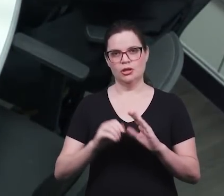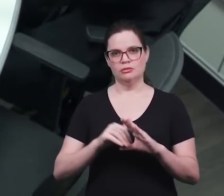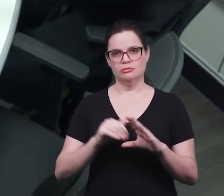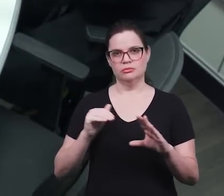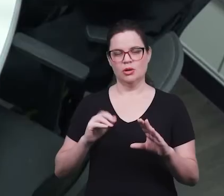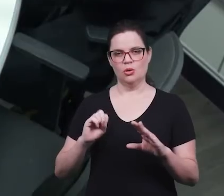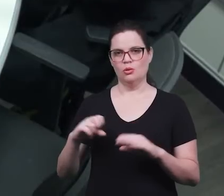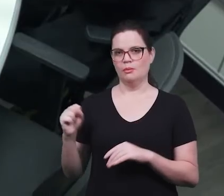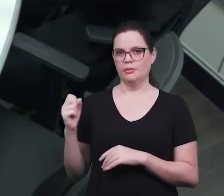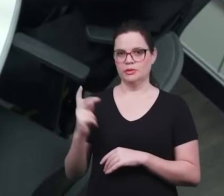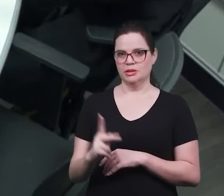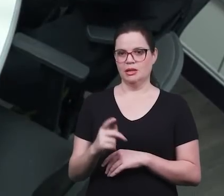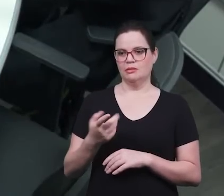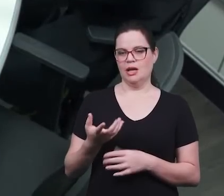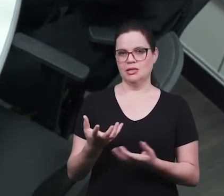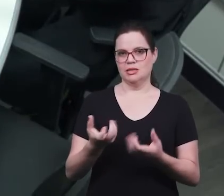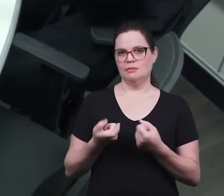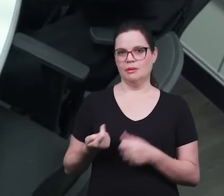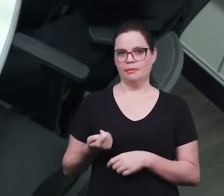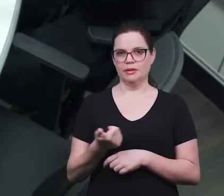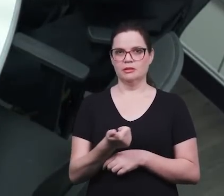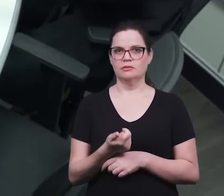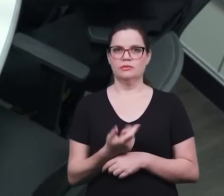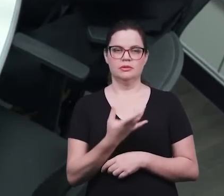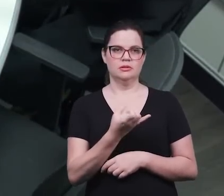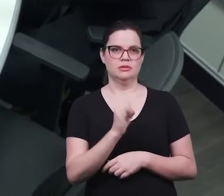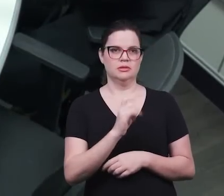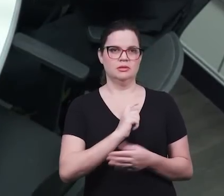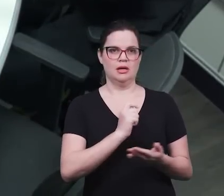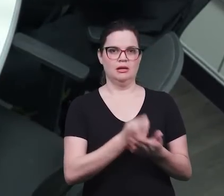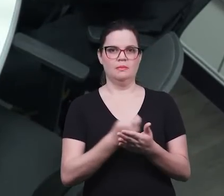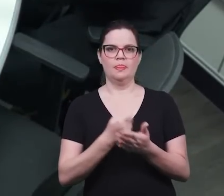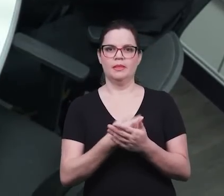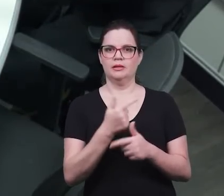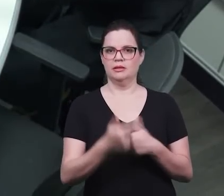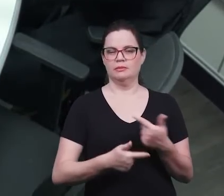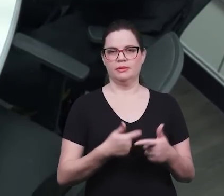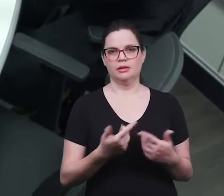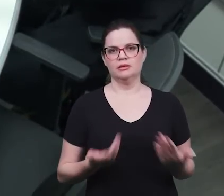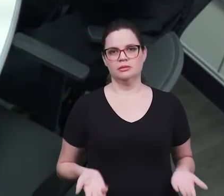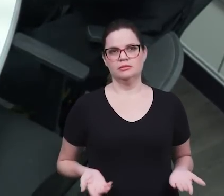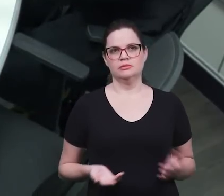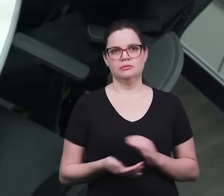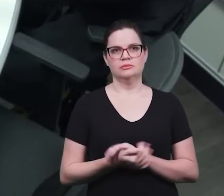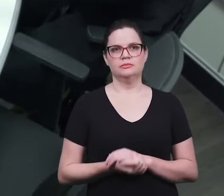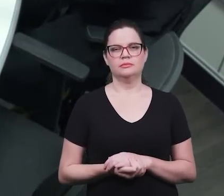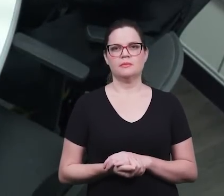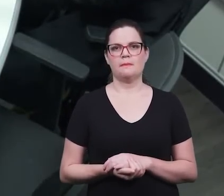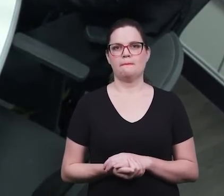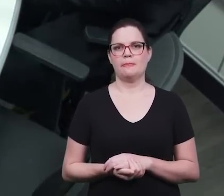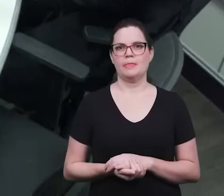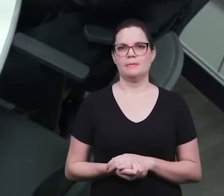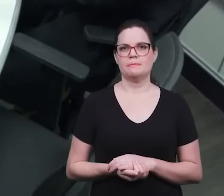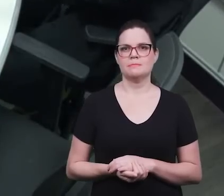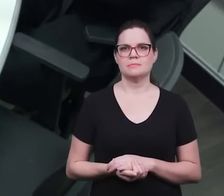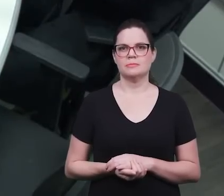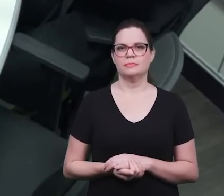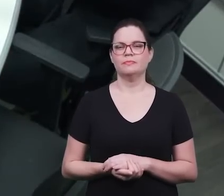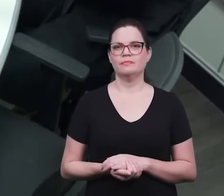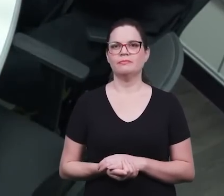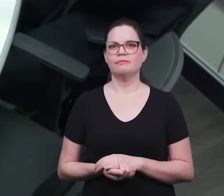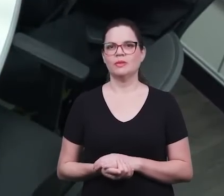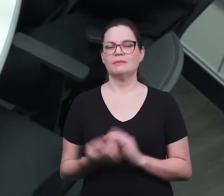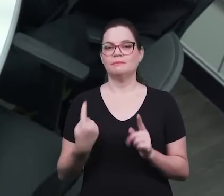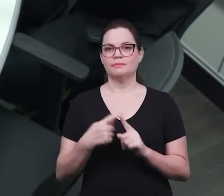direito a uma aposentadoria? Certo. Bom, se ela contribui, ela deve estar provavelmente trabalha, que ela está fazendo direito, né? De se afastar, né? Então, porque tem muita